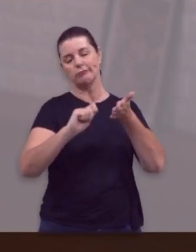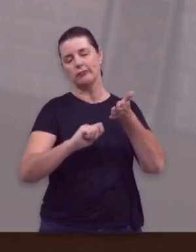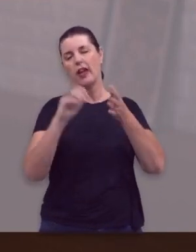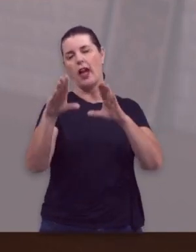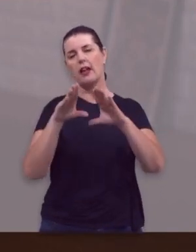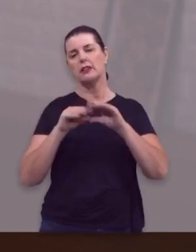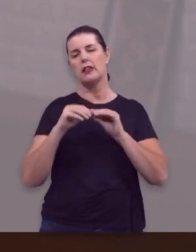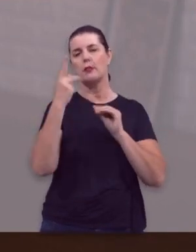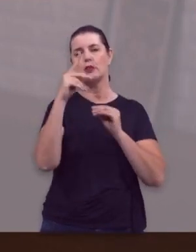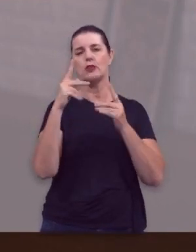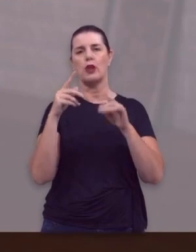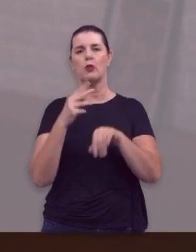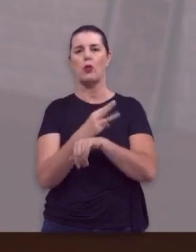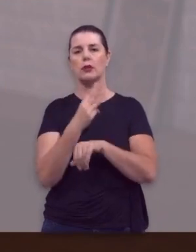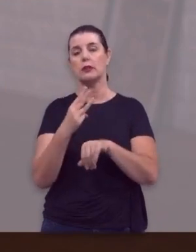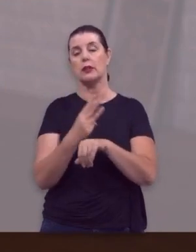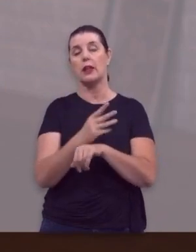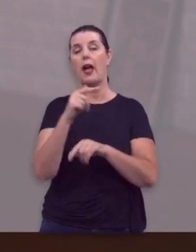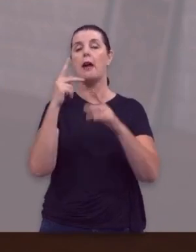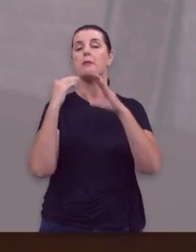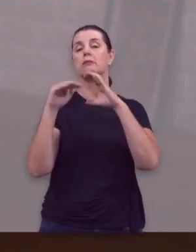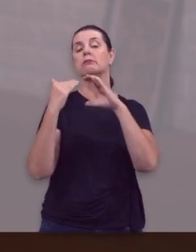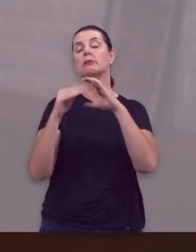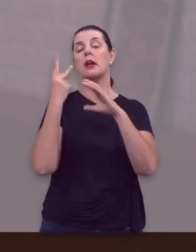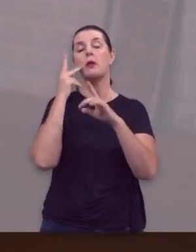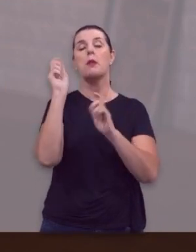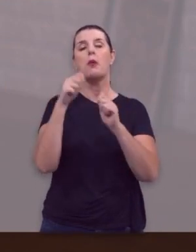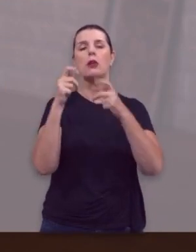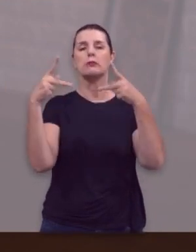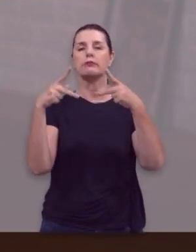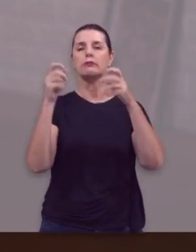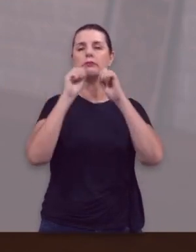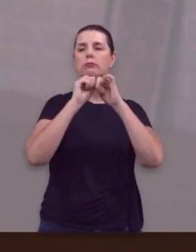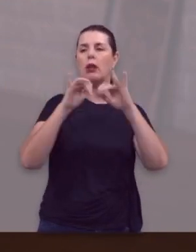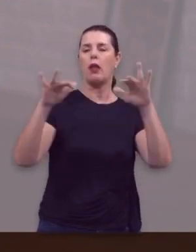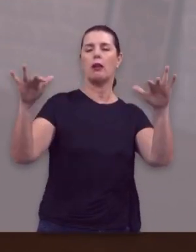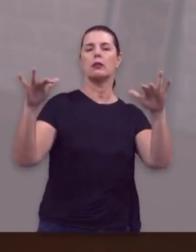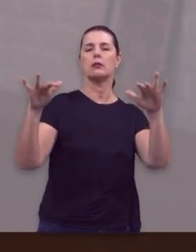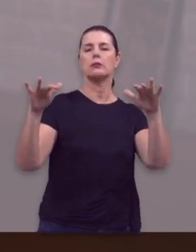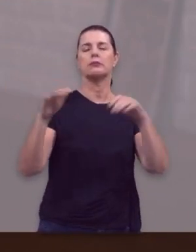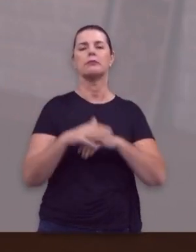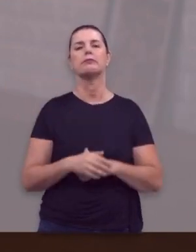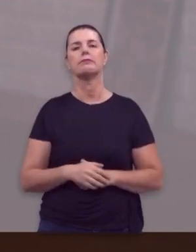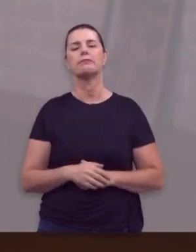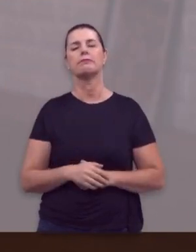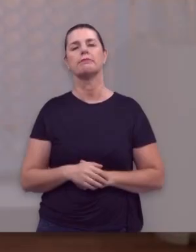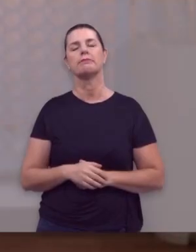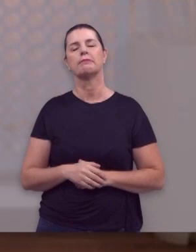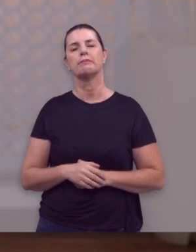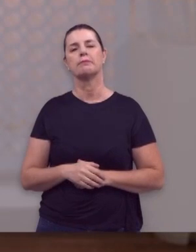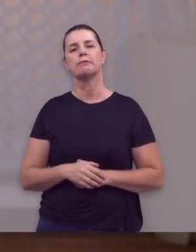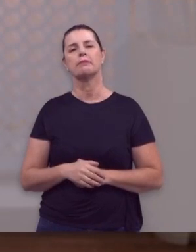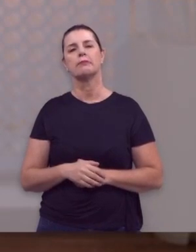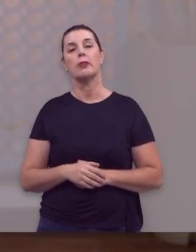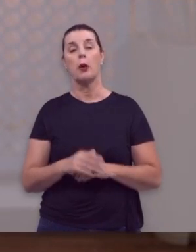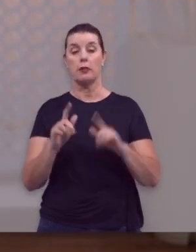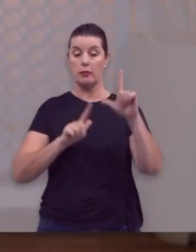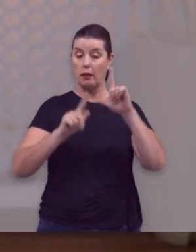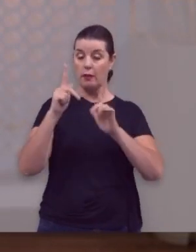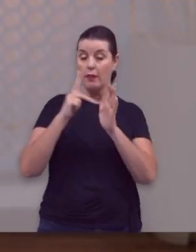Pela fé, nós somos salvos. A fé é a mão estendida de um mendigo que recebe o presente